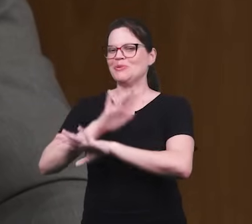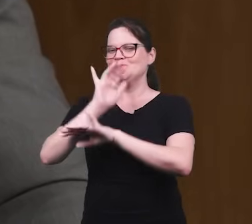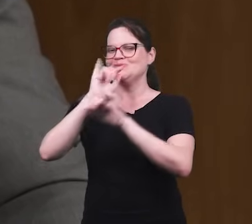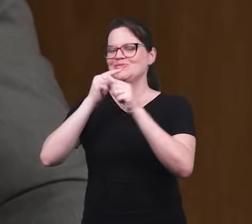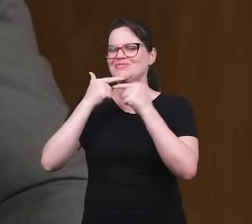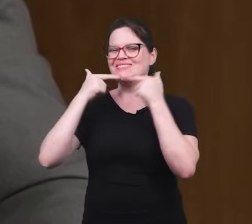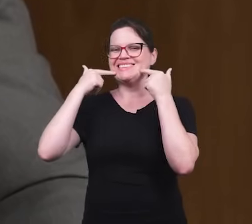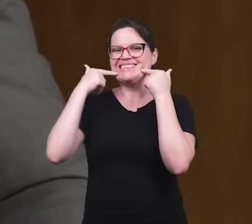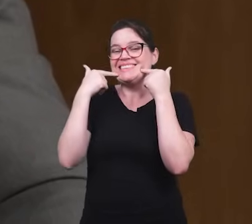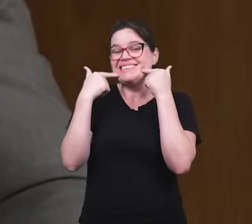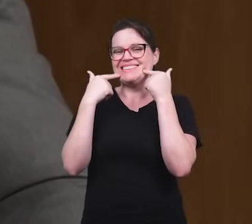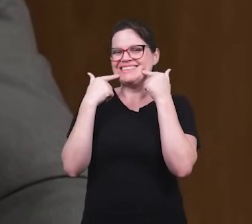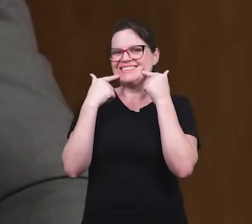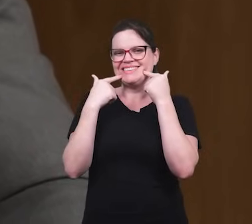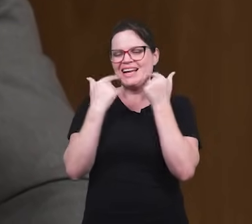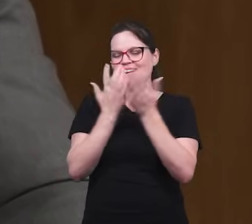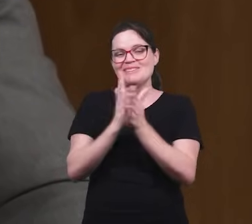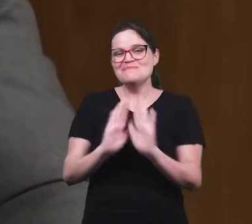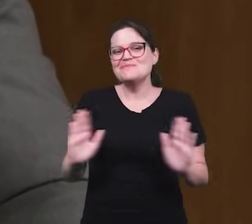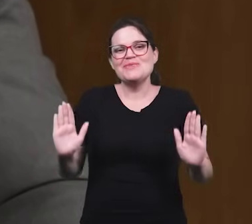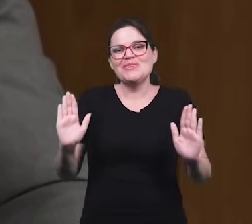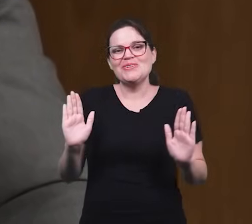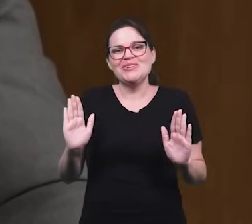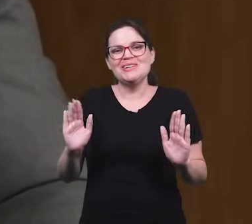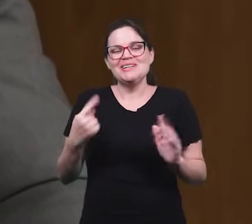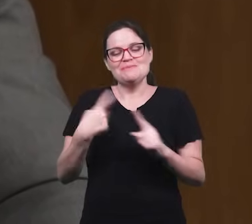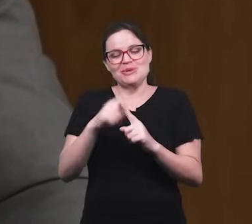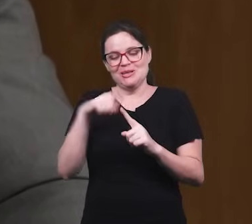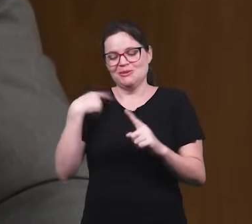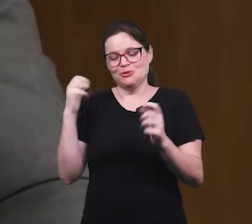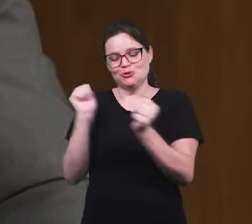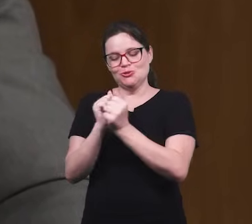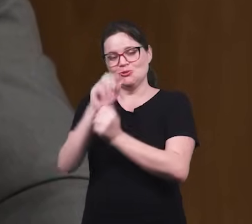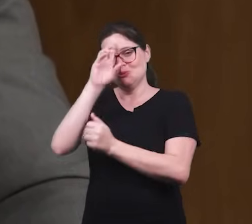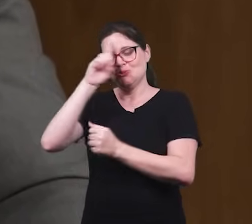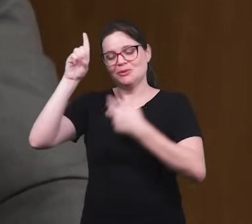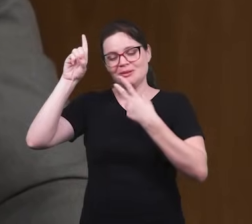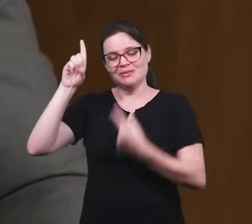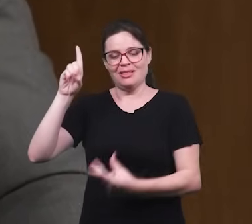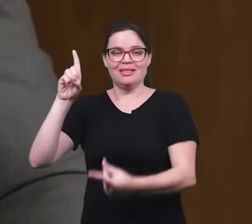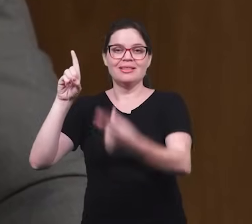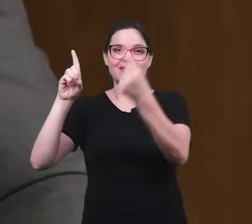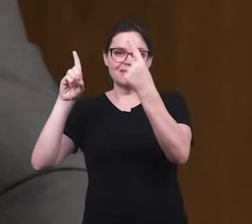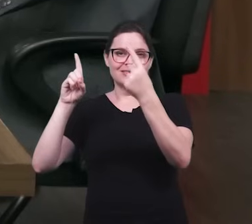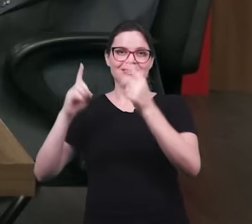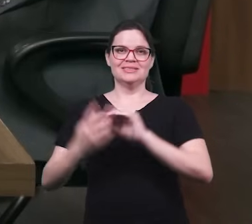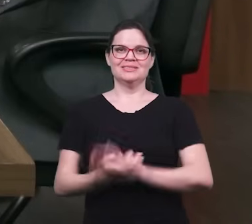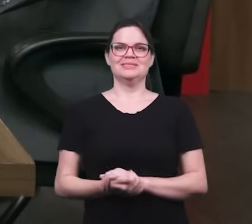haverá mais nada disso, porque nós estaremos com o Senhor Deus para todo sempre na eternidade.